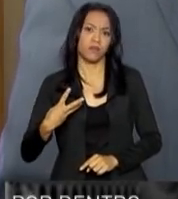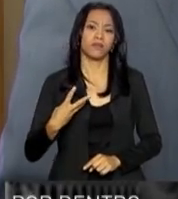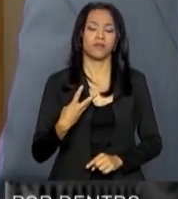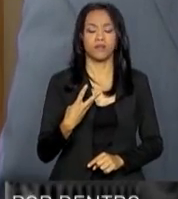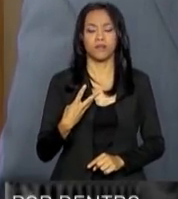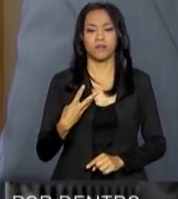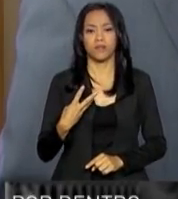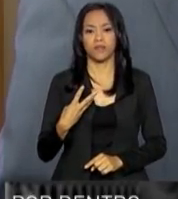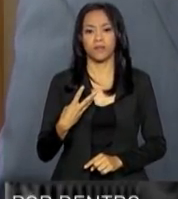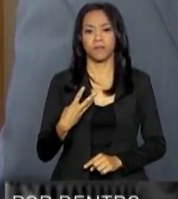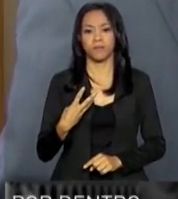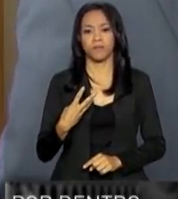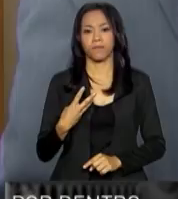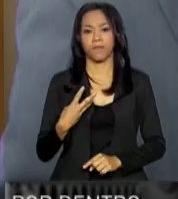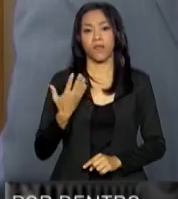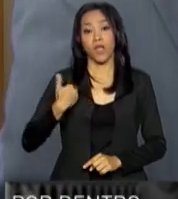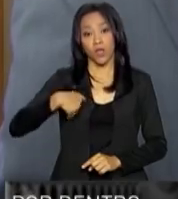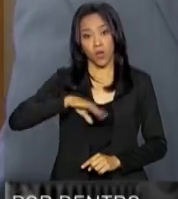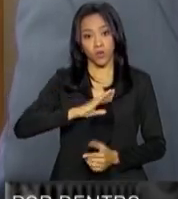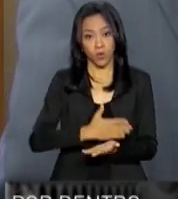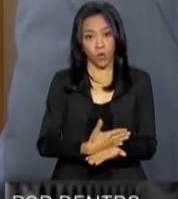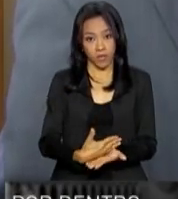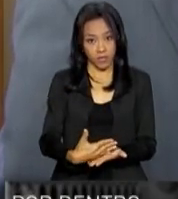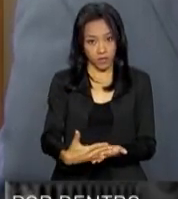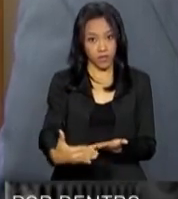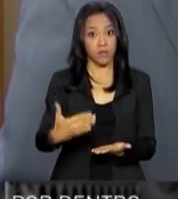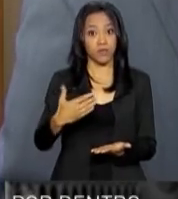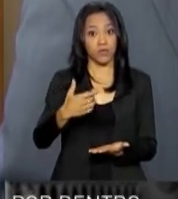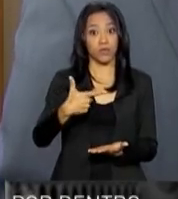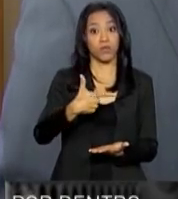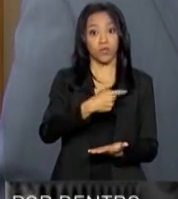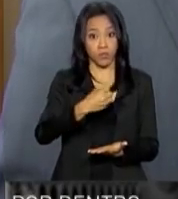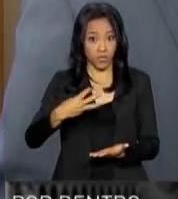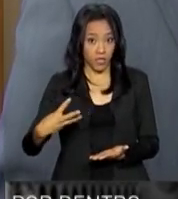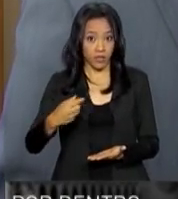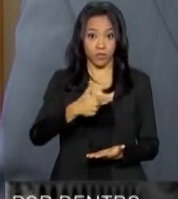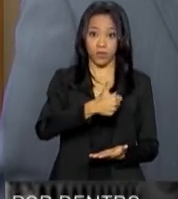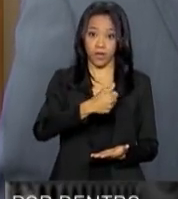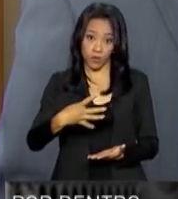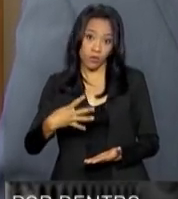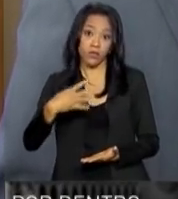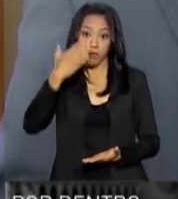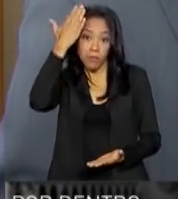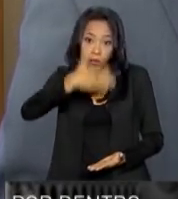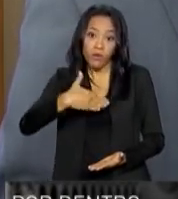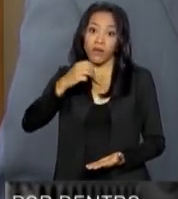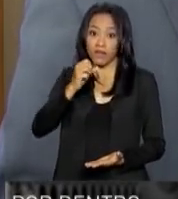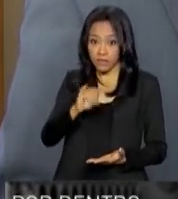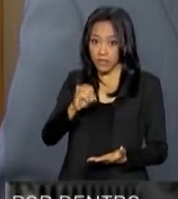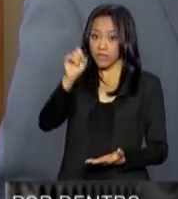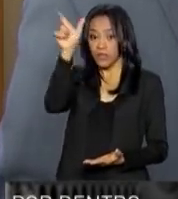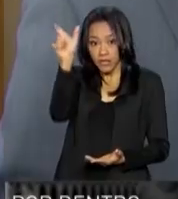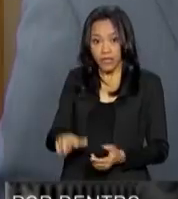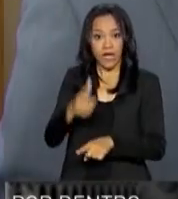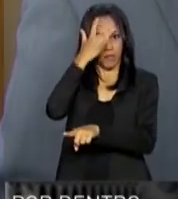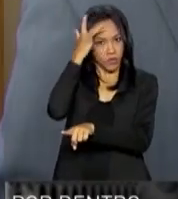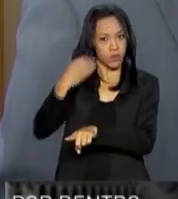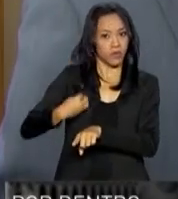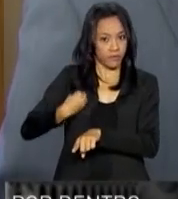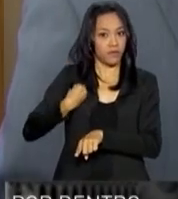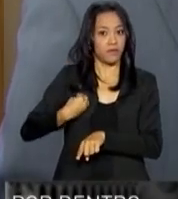de vida a partir de 2013 2014 pra falar a verdade esses esse pessoal que a gente